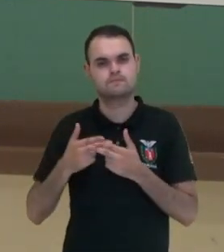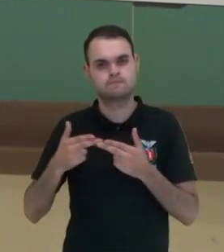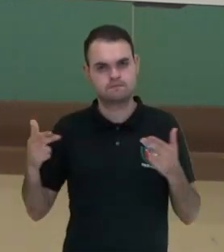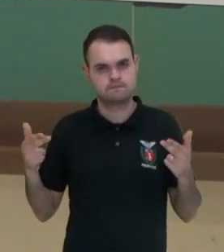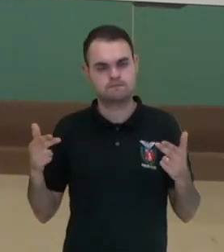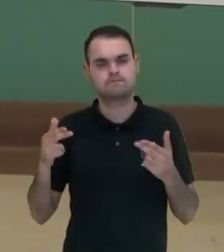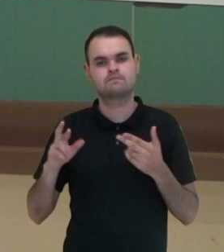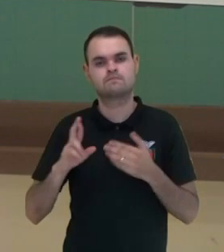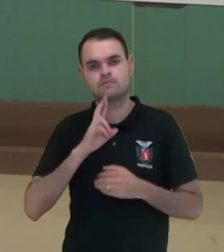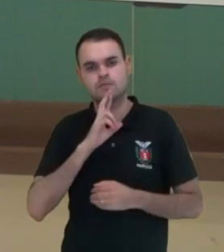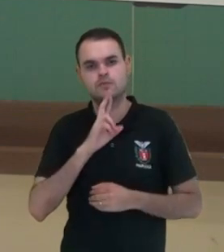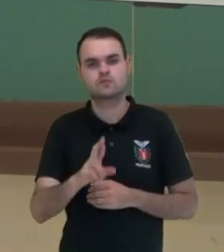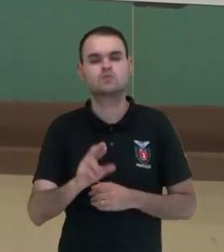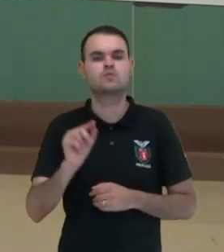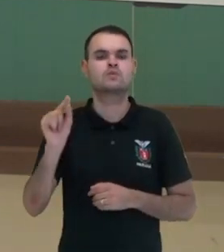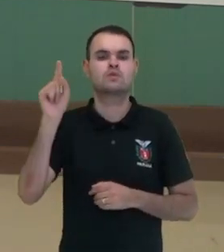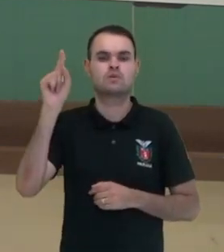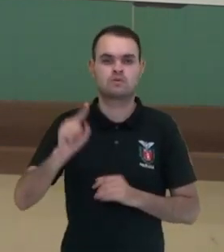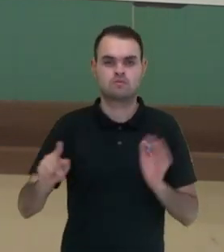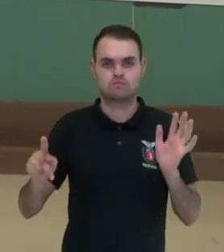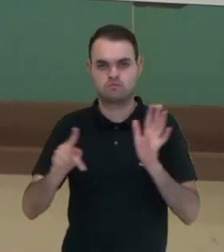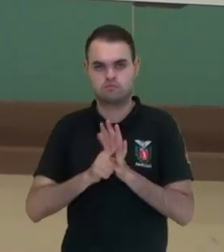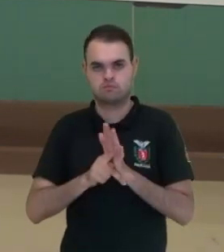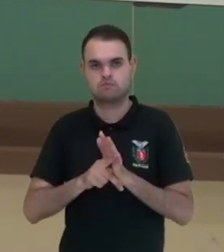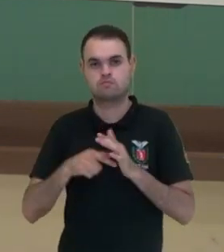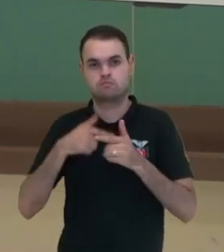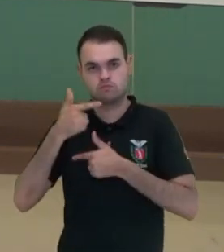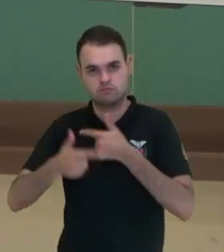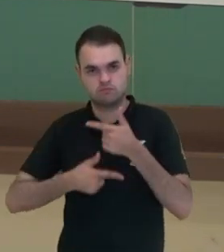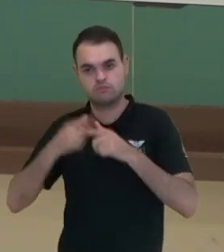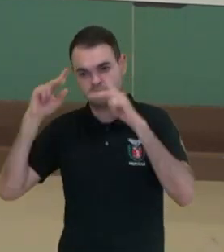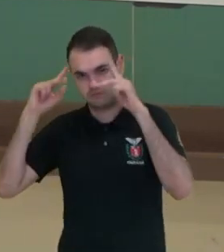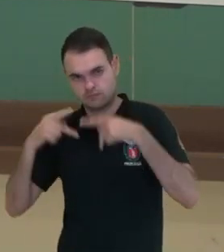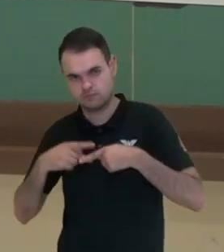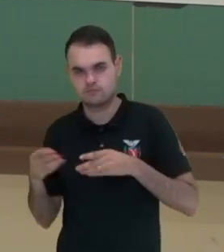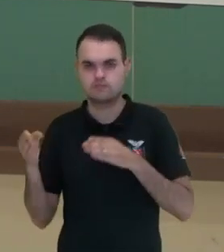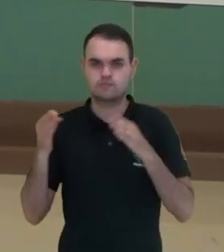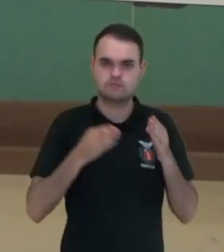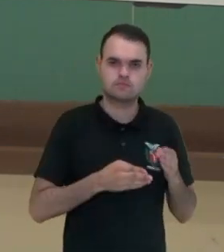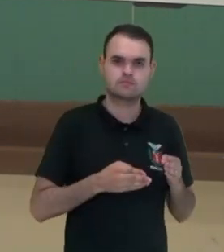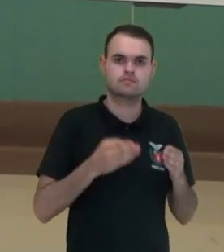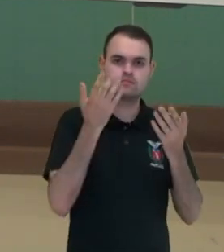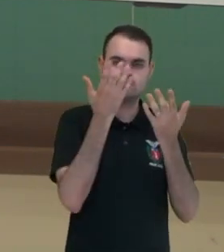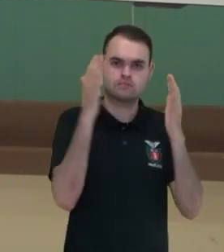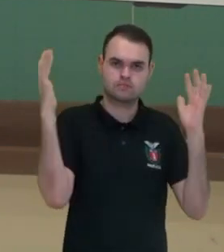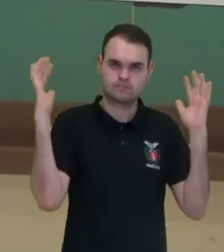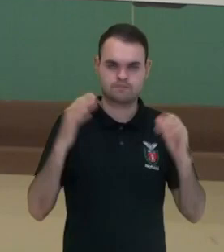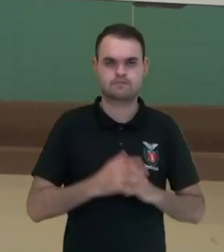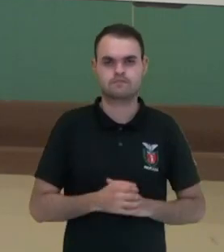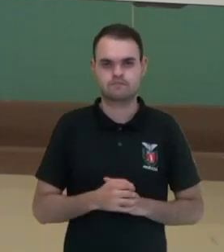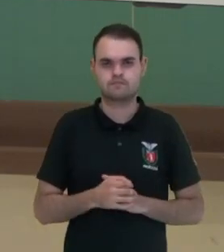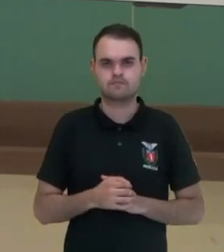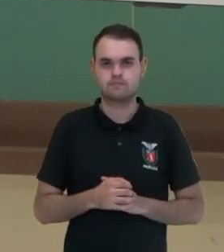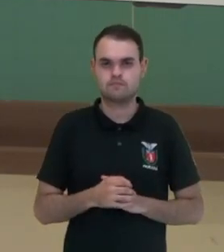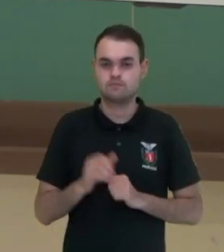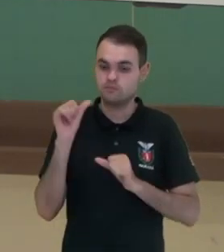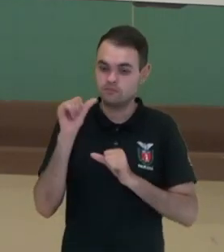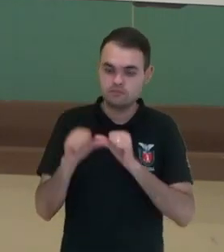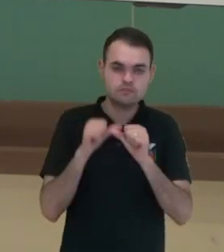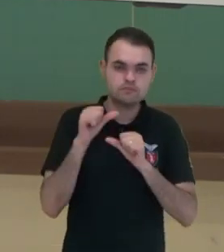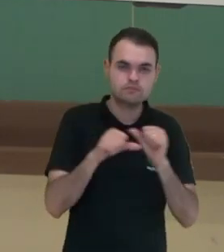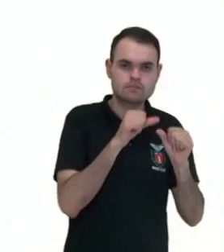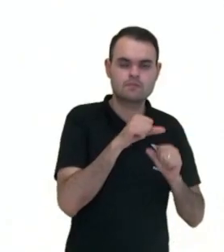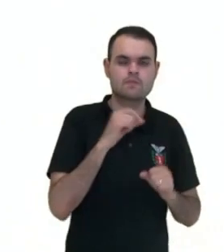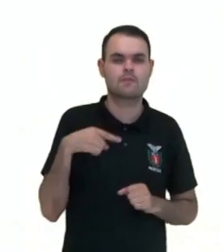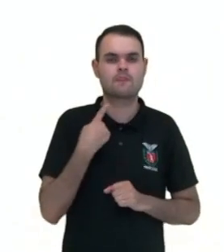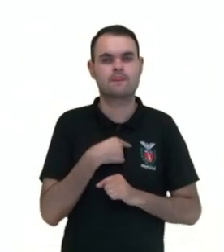que resultam tanto da atividade humana quanto da atividade da natureza. Entre as transformações